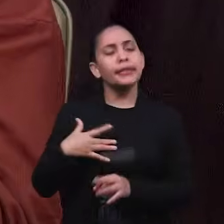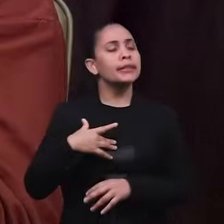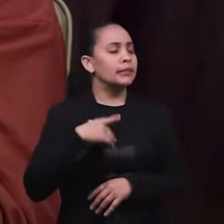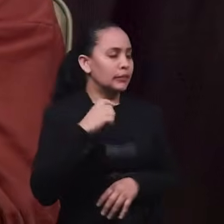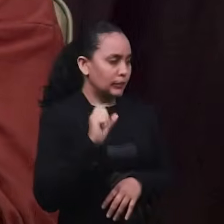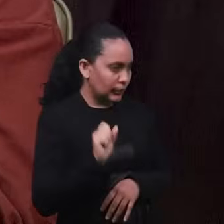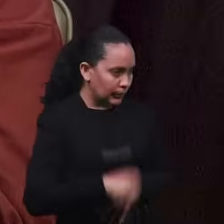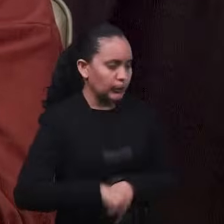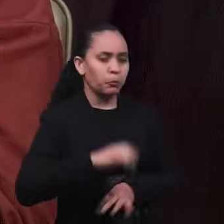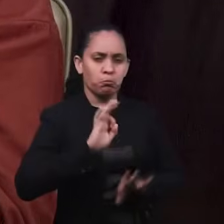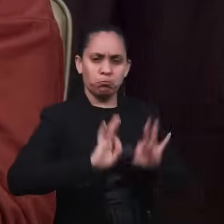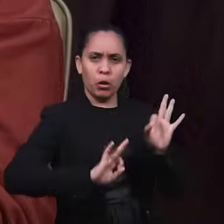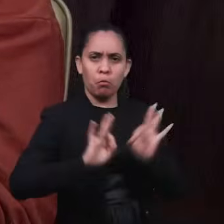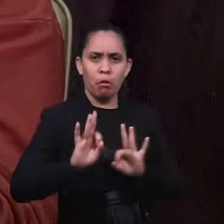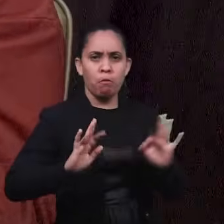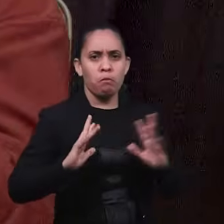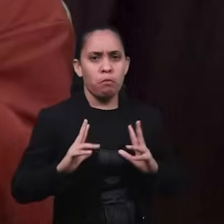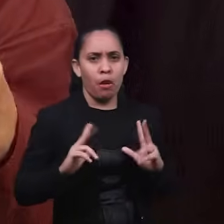muito